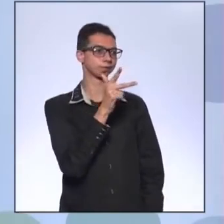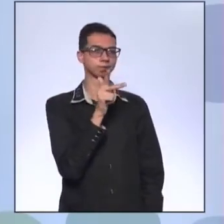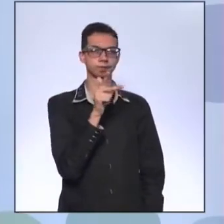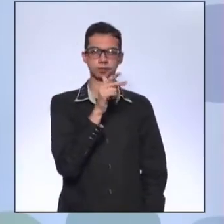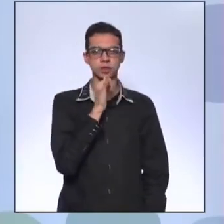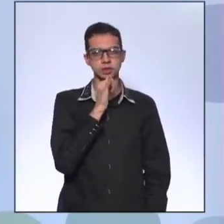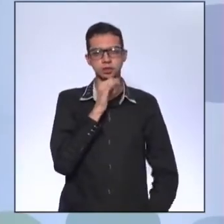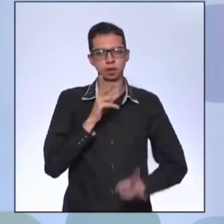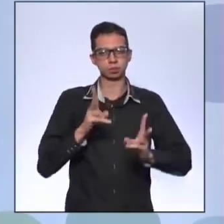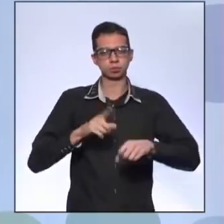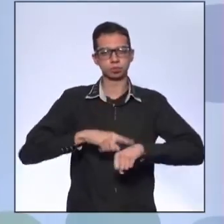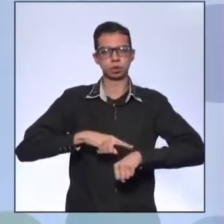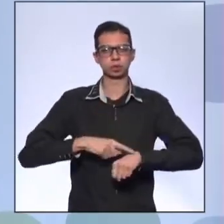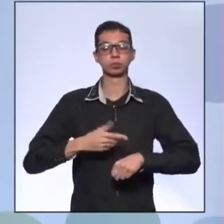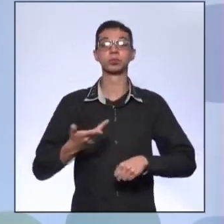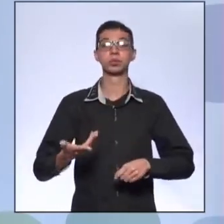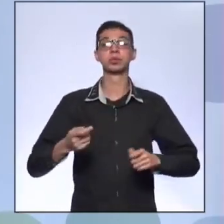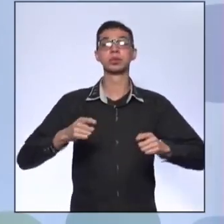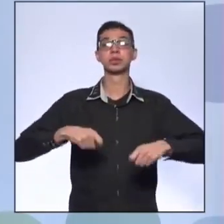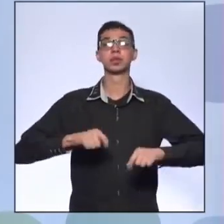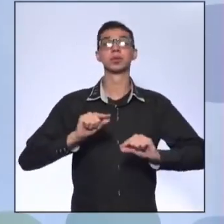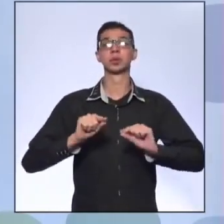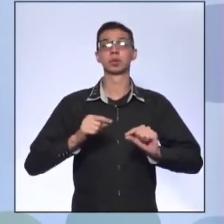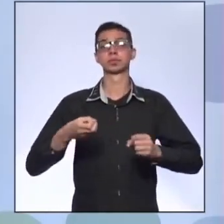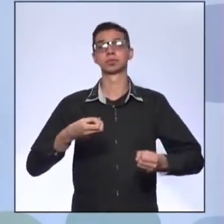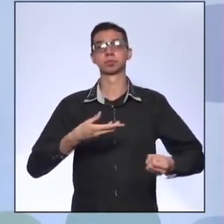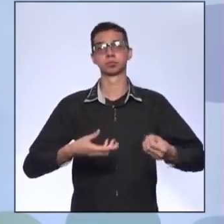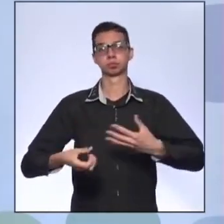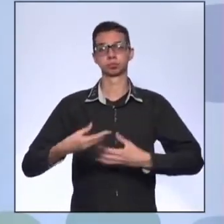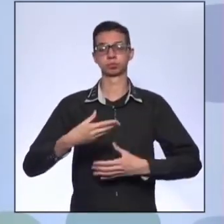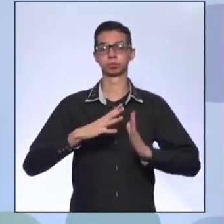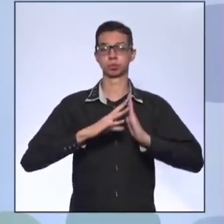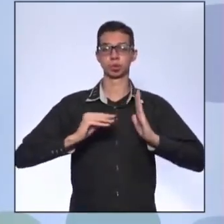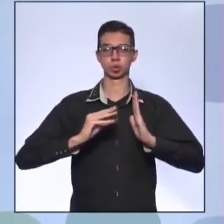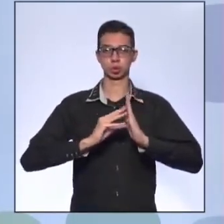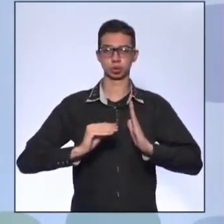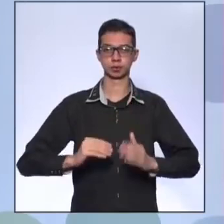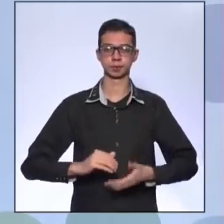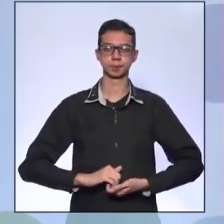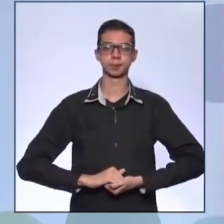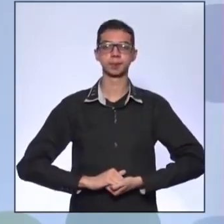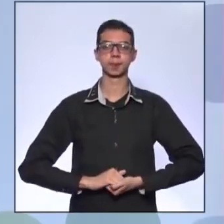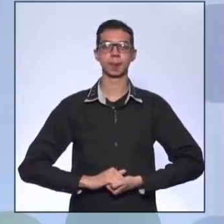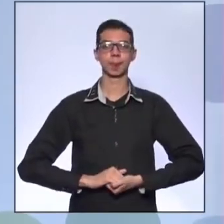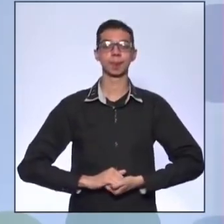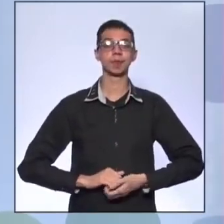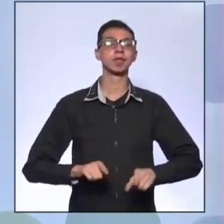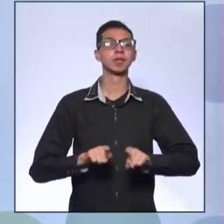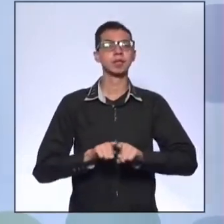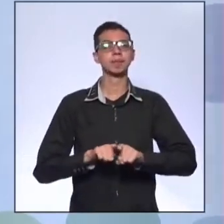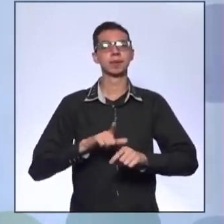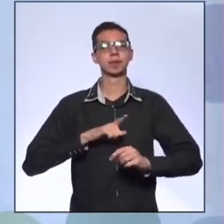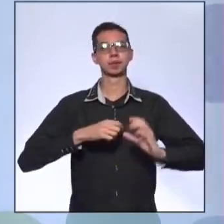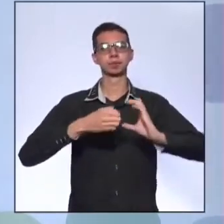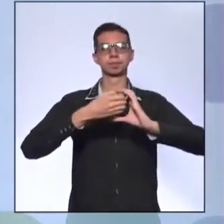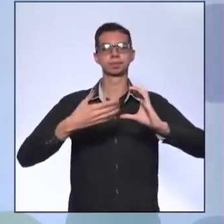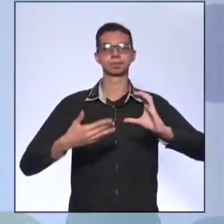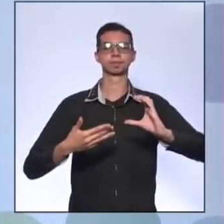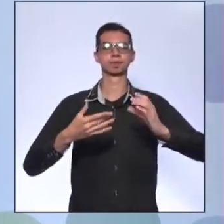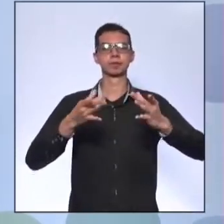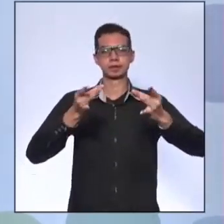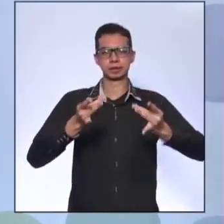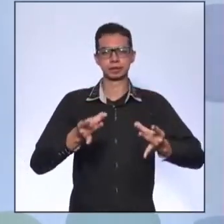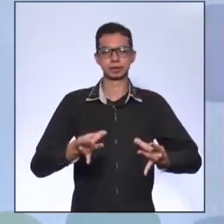tá? Então, esta é uma forma moderna, né? As performances também apresentam essas características, entretanto,